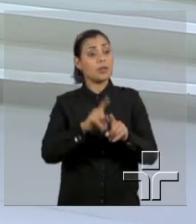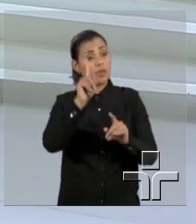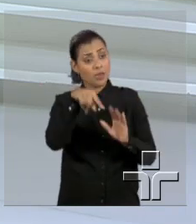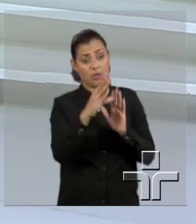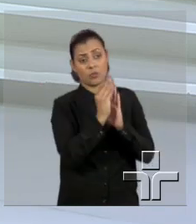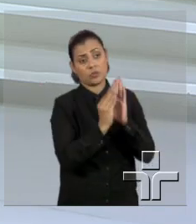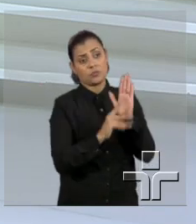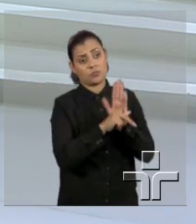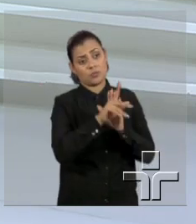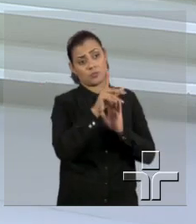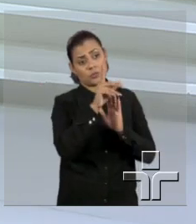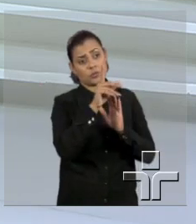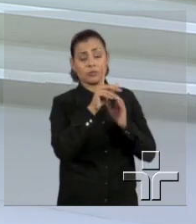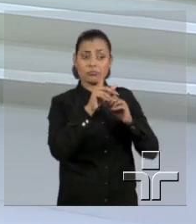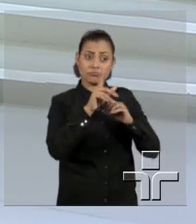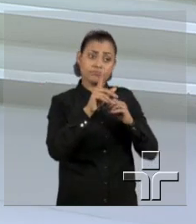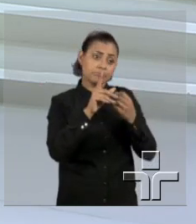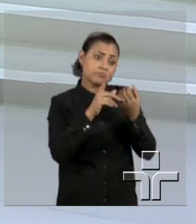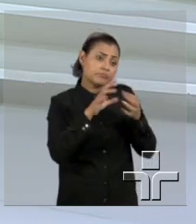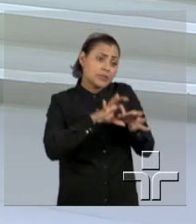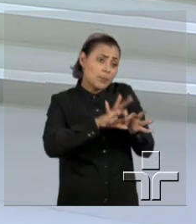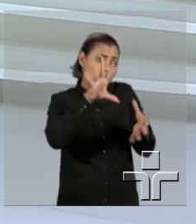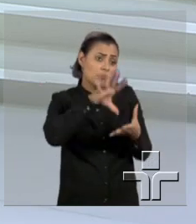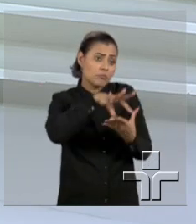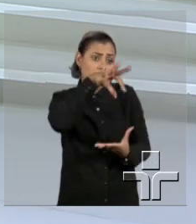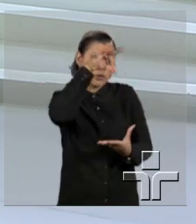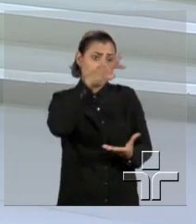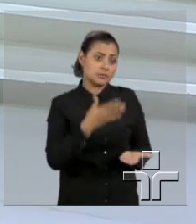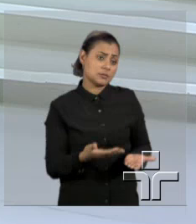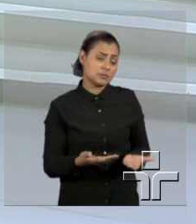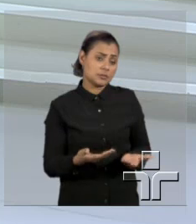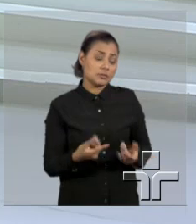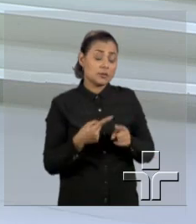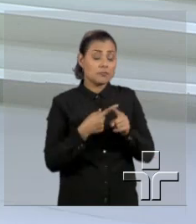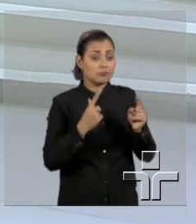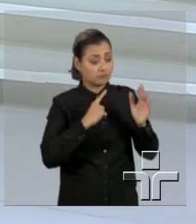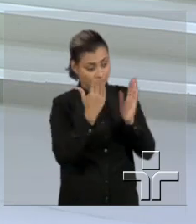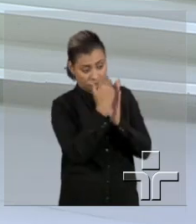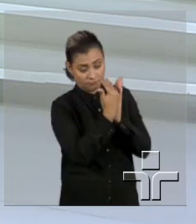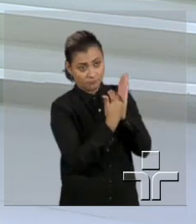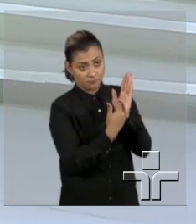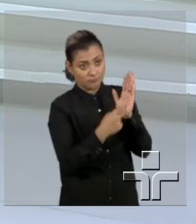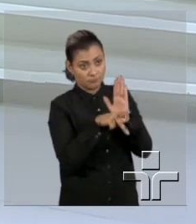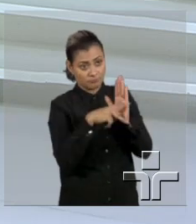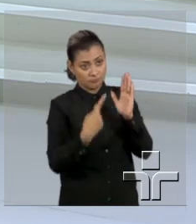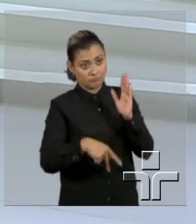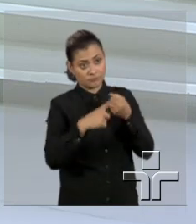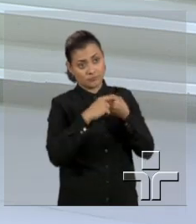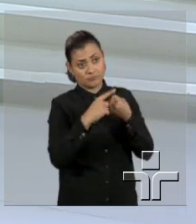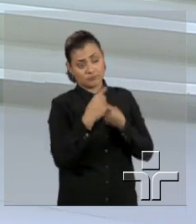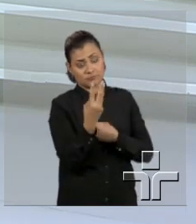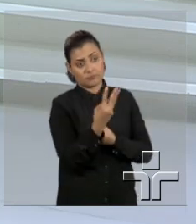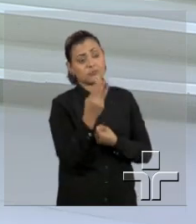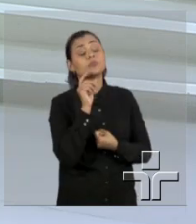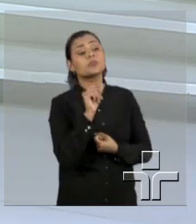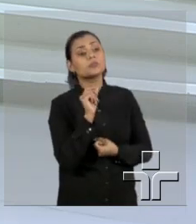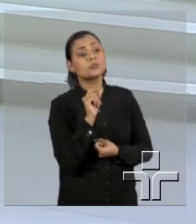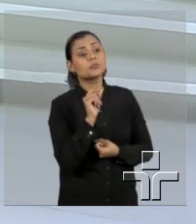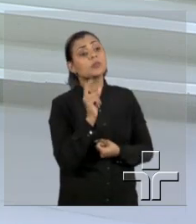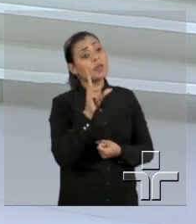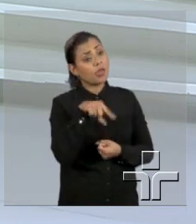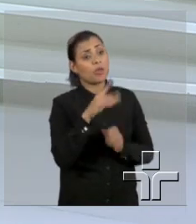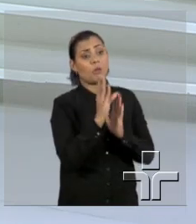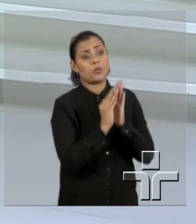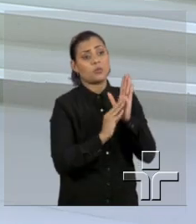da democracia. Os objetivos fundamentais da República Federativa do Brasil, artigo 3º, são conteúdos da